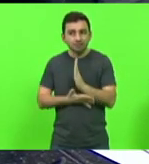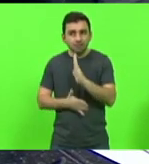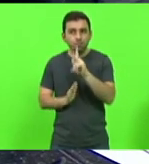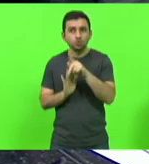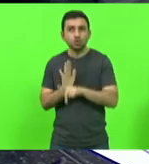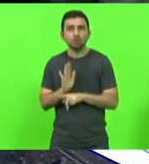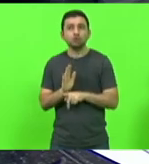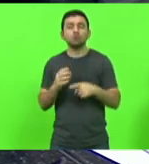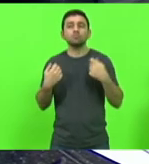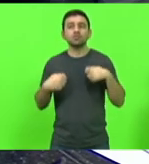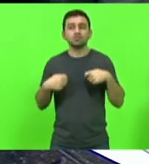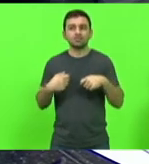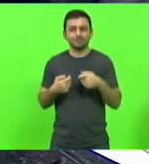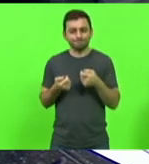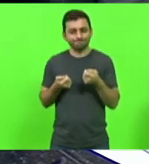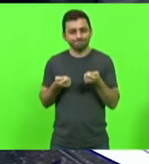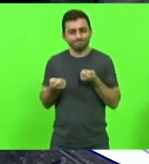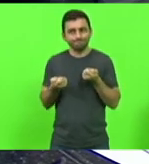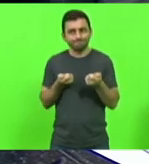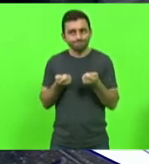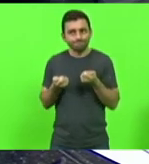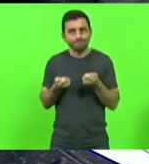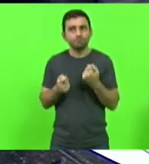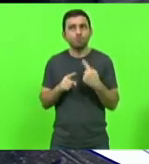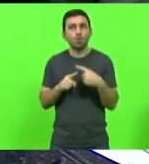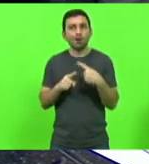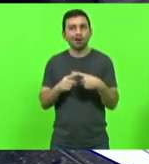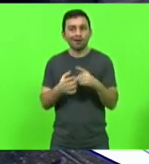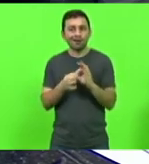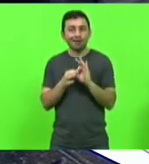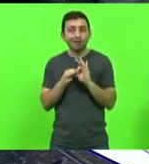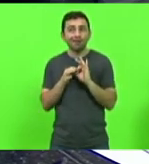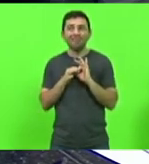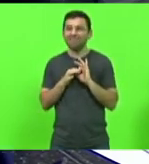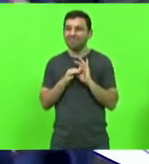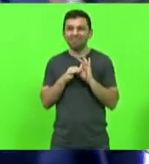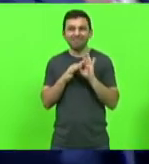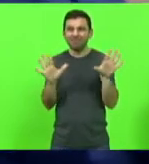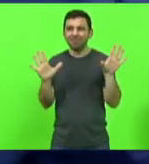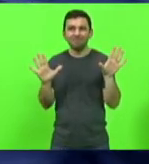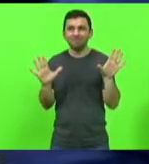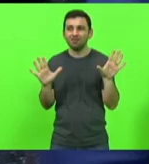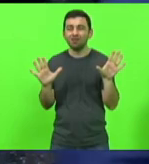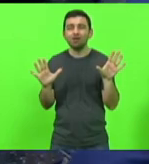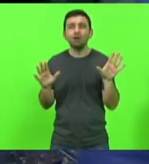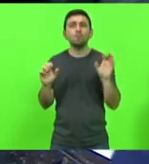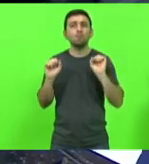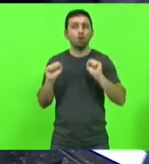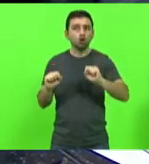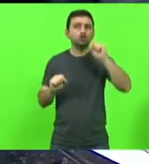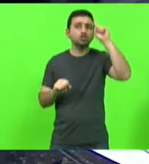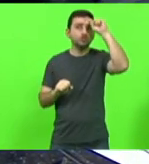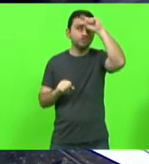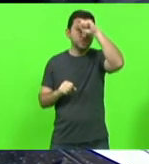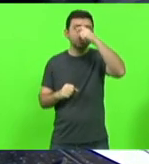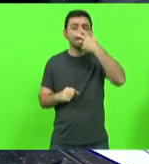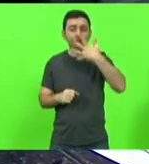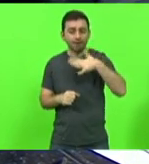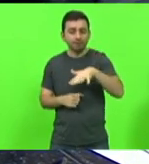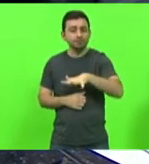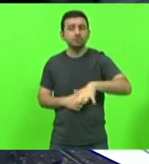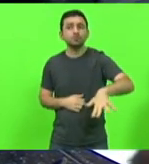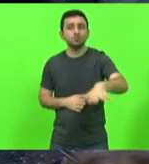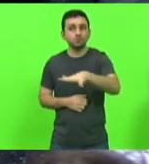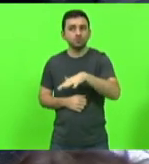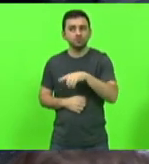precisa apertar o cerco, porque essa liberdade extrema também pode dificultar o futuro dessa criançada. vocês